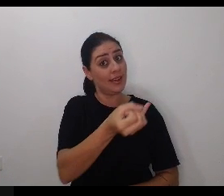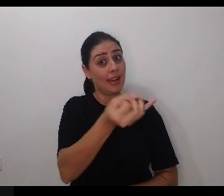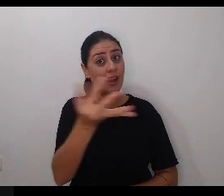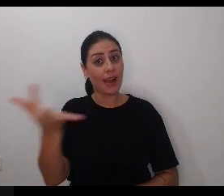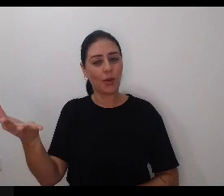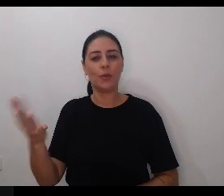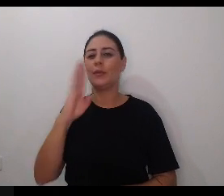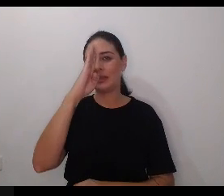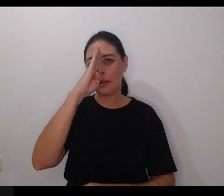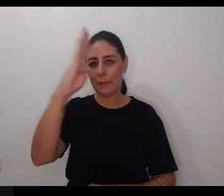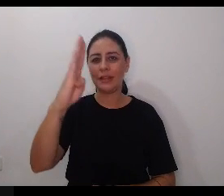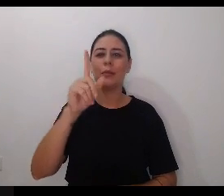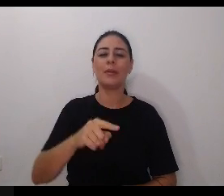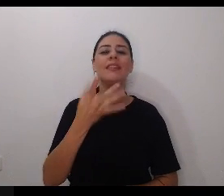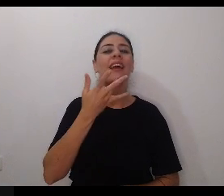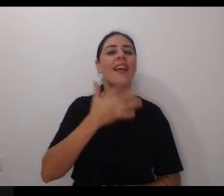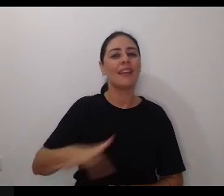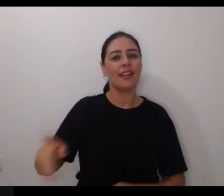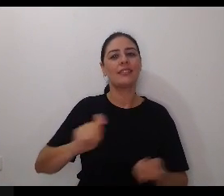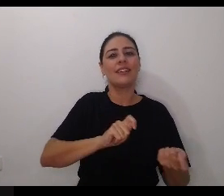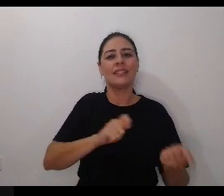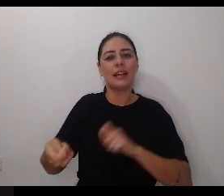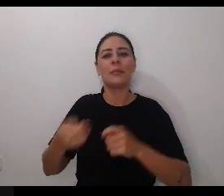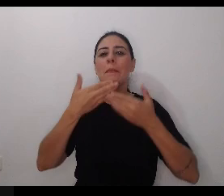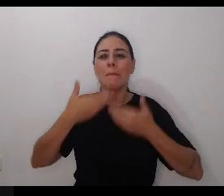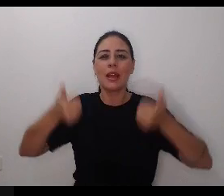recurso que funciona com algumas crianças, principalmente as que